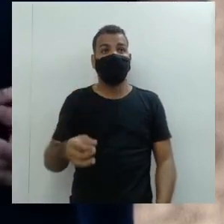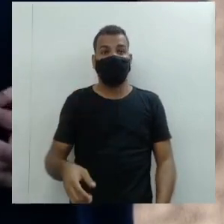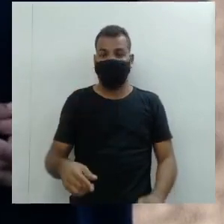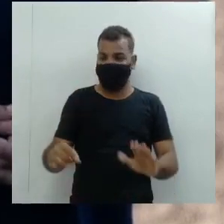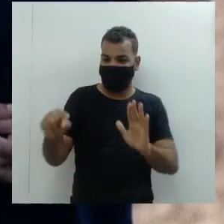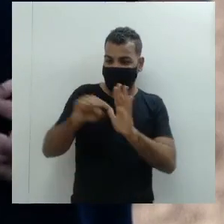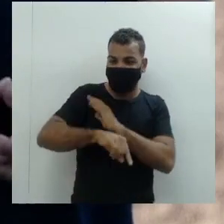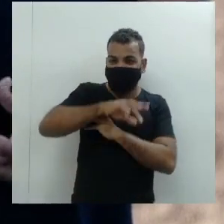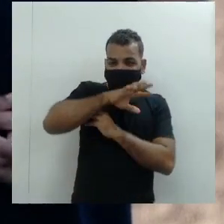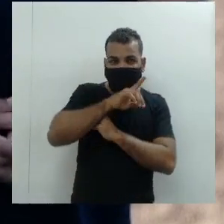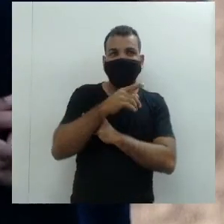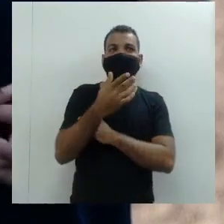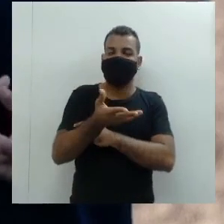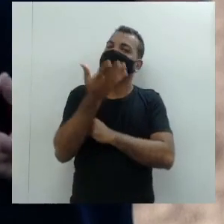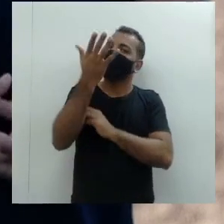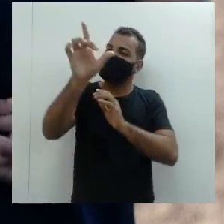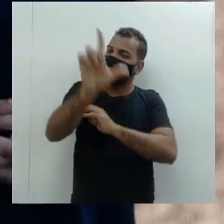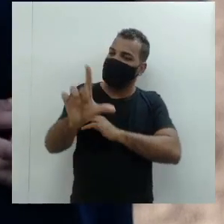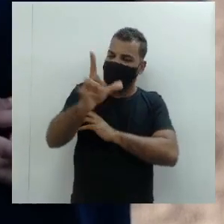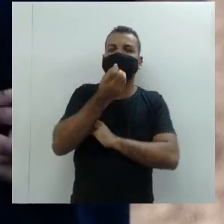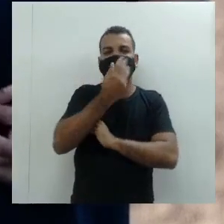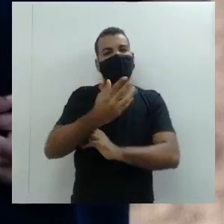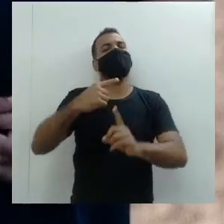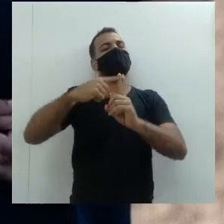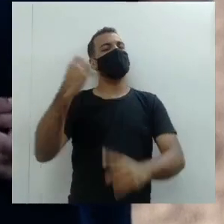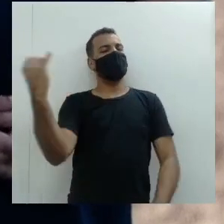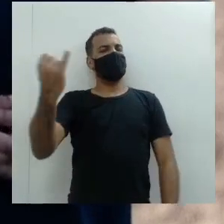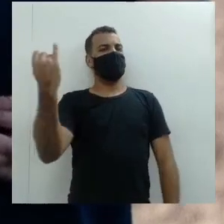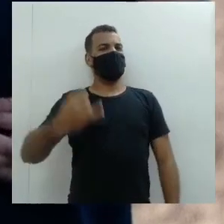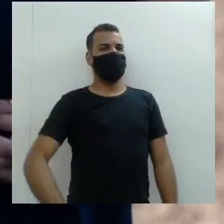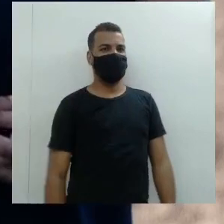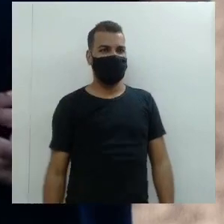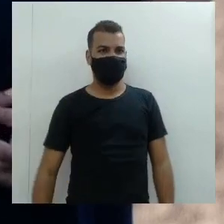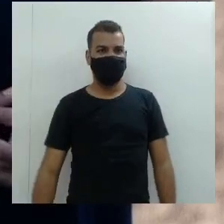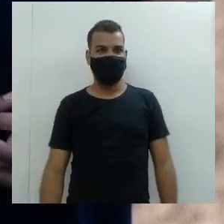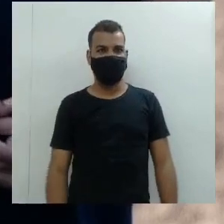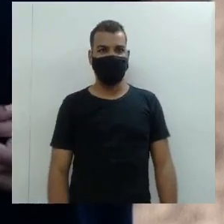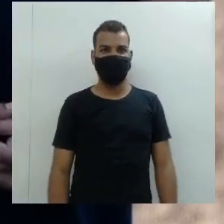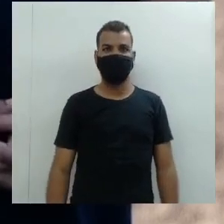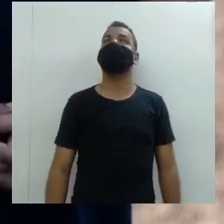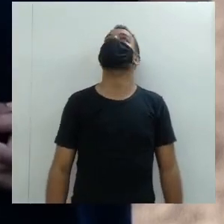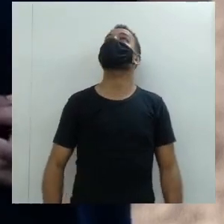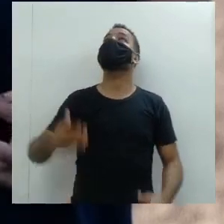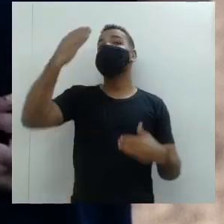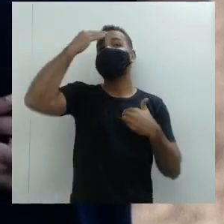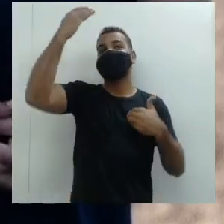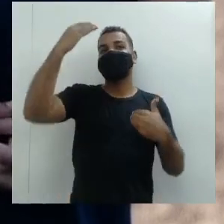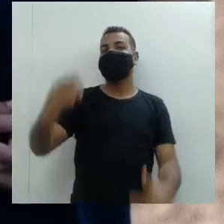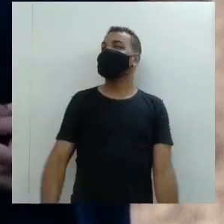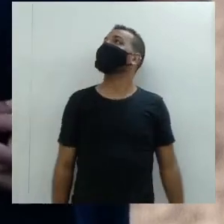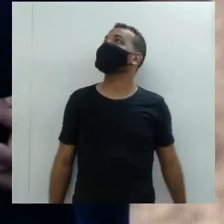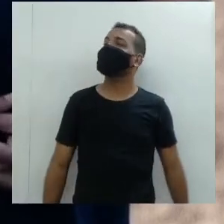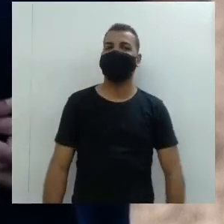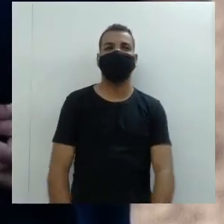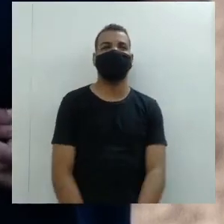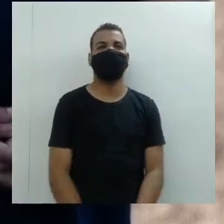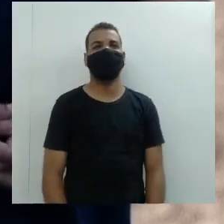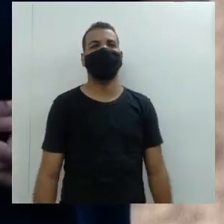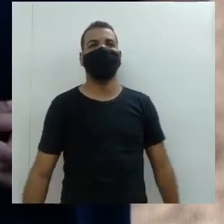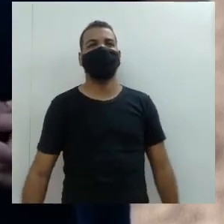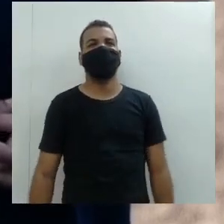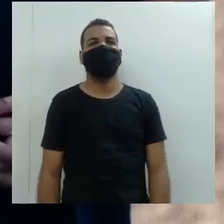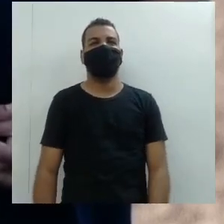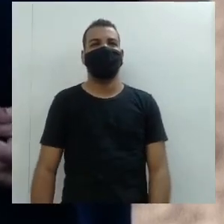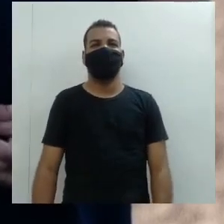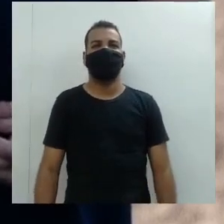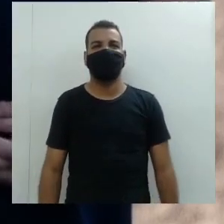olha aí a crítica literária. Exato. Então é um desafio. Professor, muito obrigado. Também agradeço por você. Um